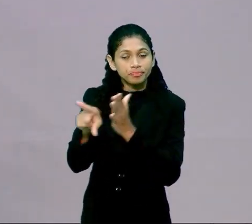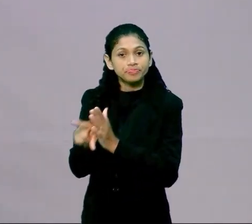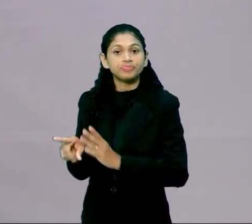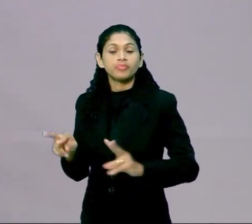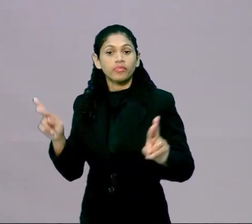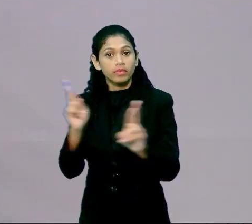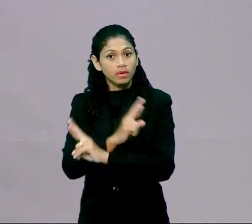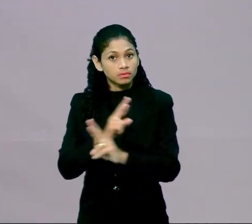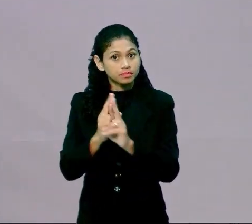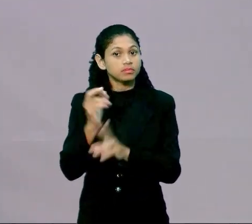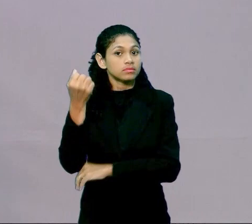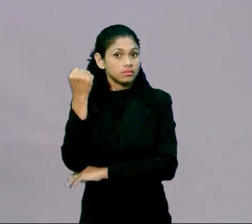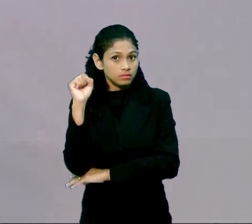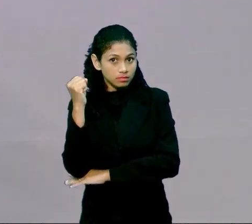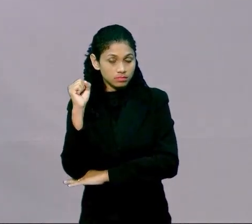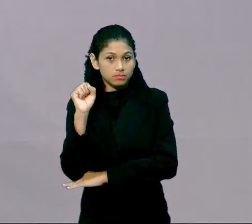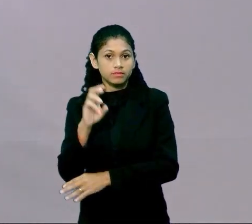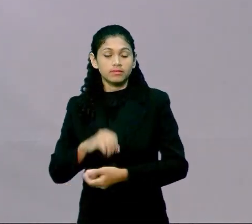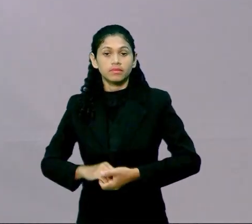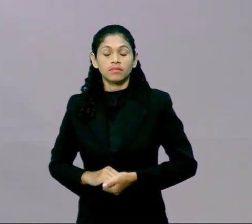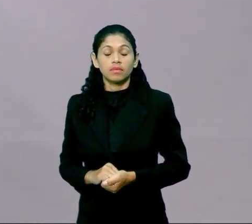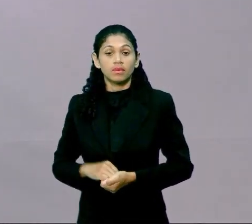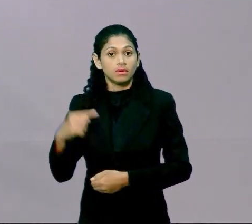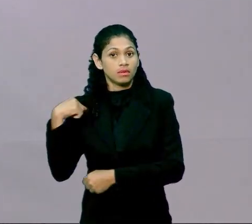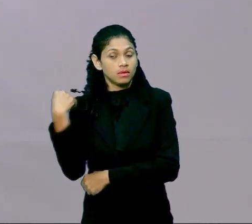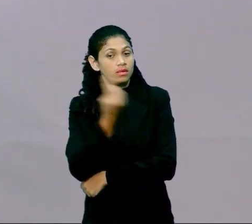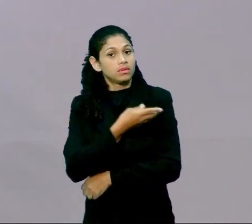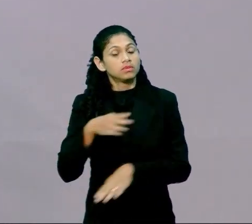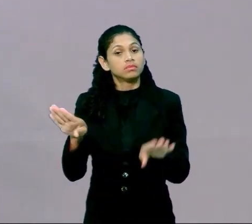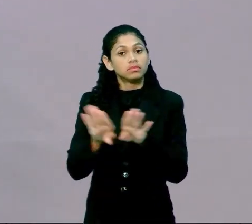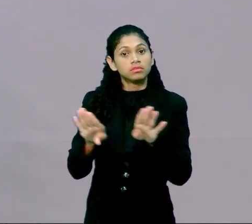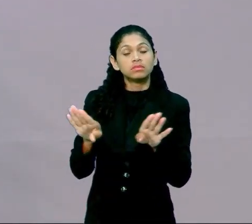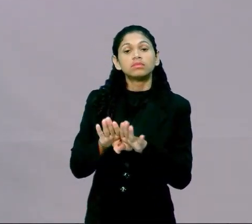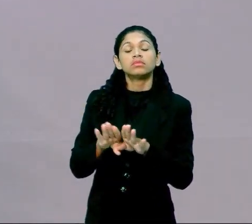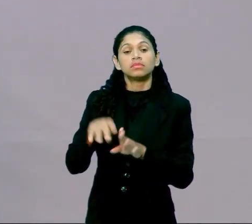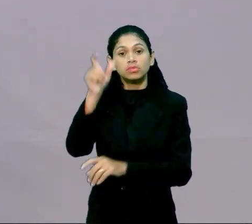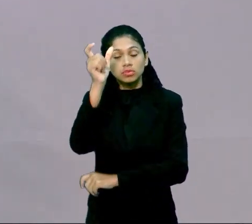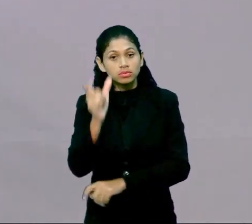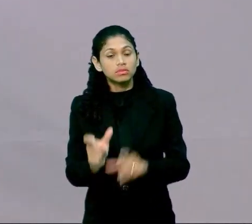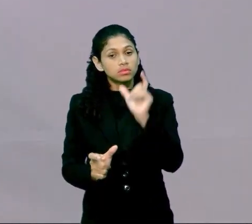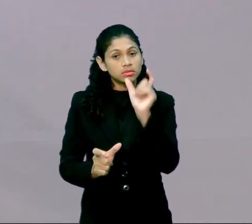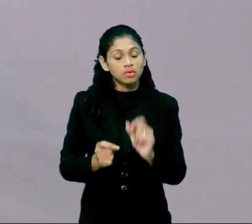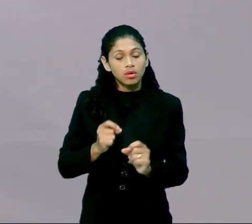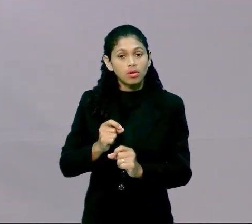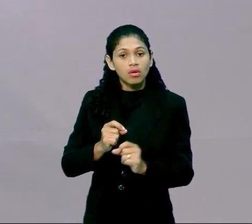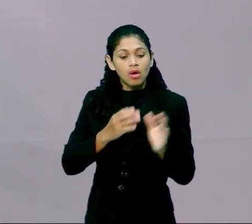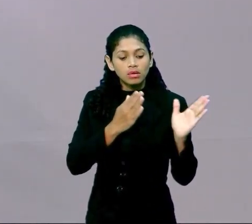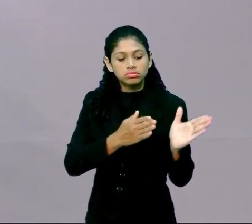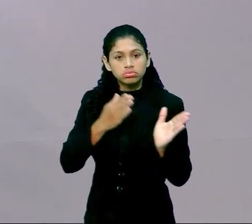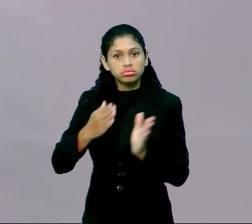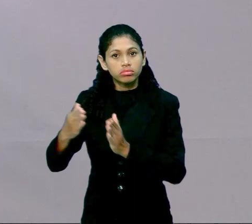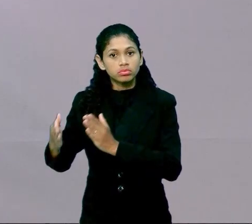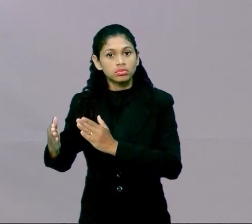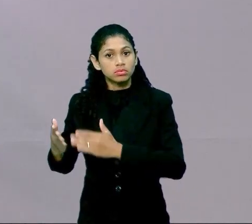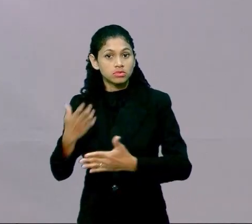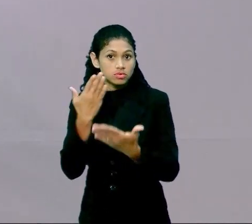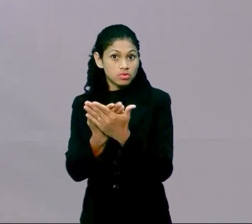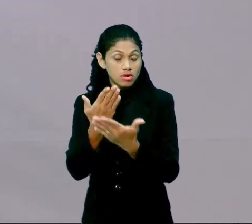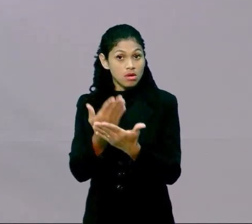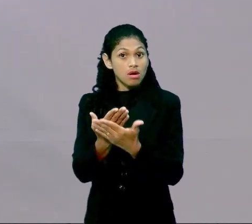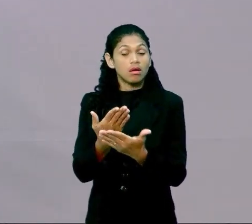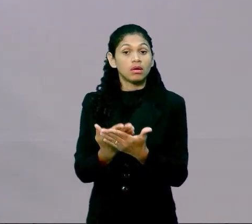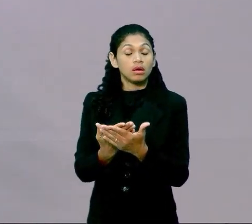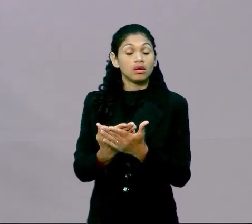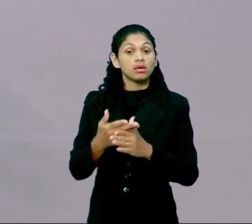à sociologia. E nós também estamos em uma sequência de aulas, já que nós vamos trabalhando